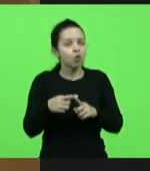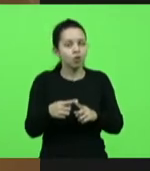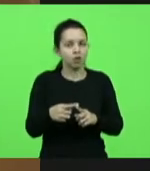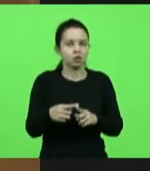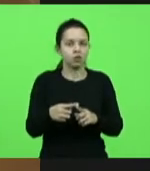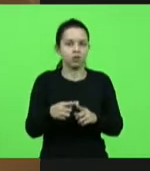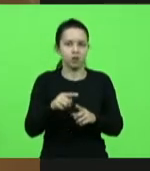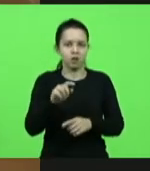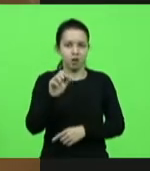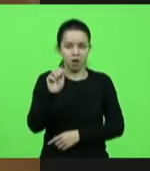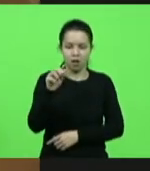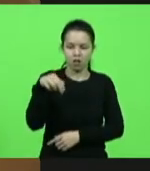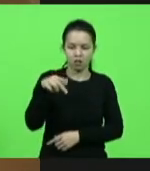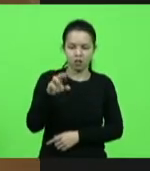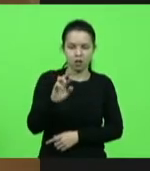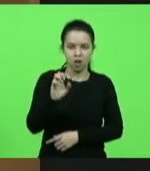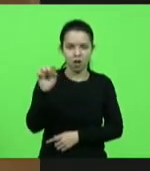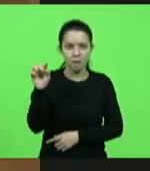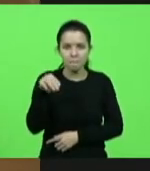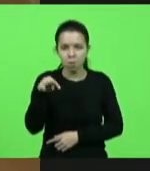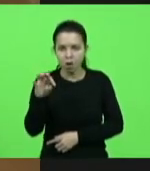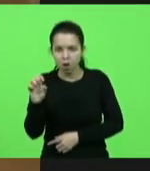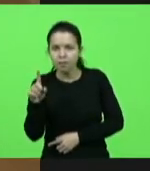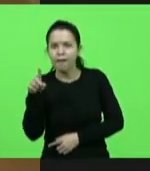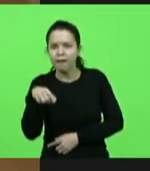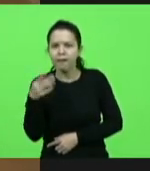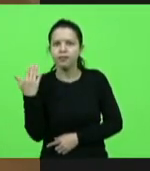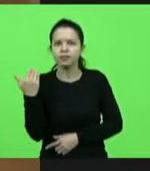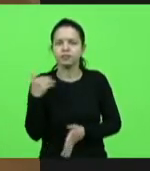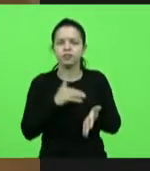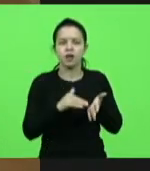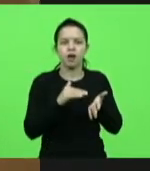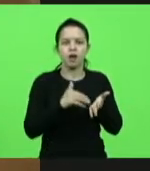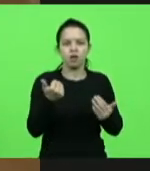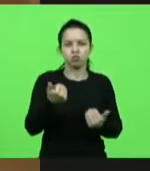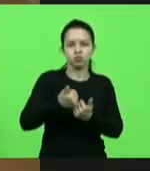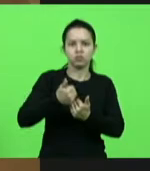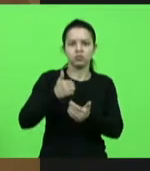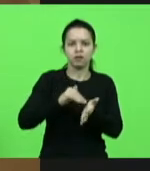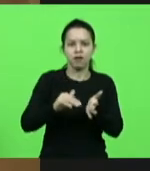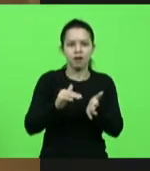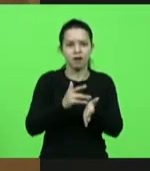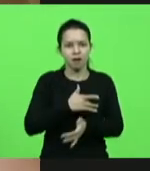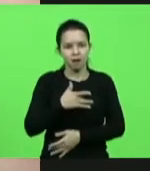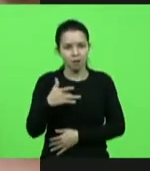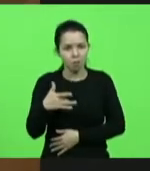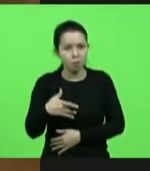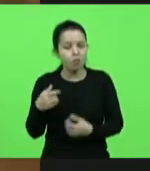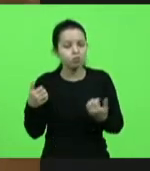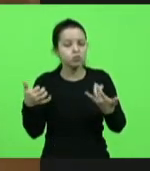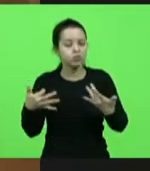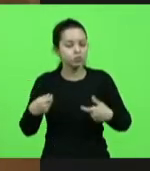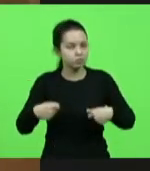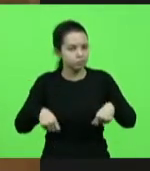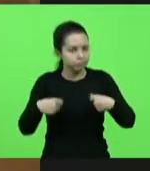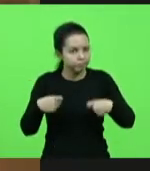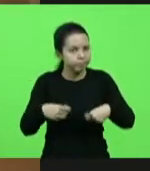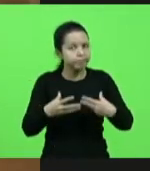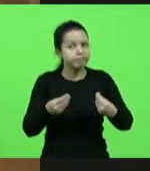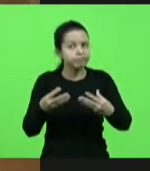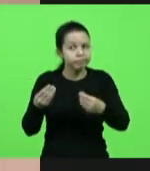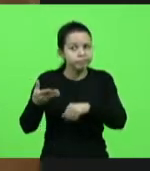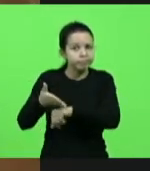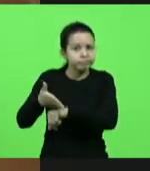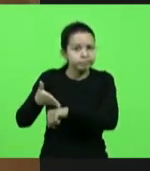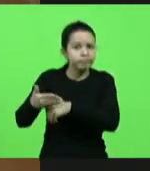o André Mota era secretário adjunto na Secretaria da Saúde, tem explicações para dar, muita gente envolvida com aquele processo de